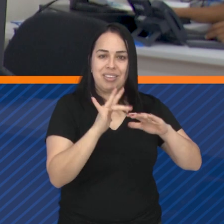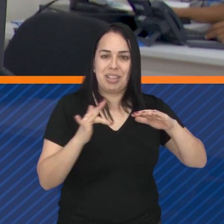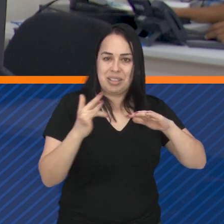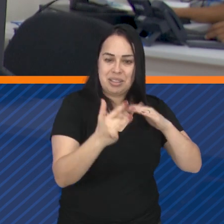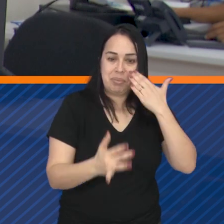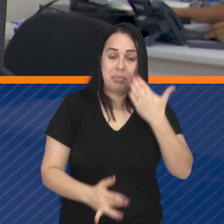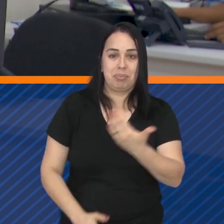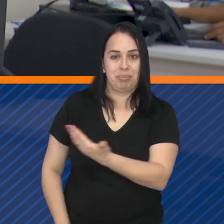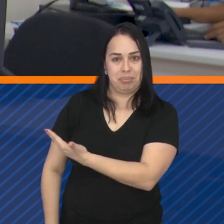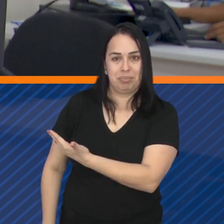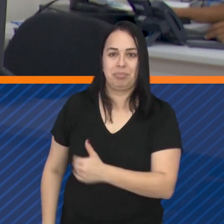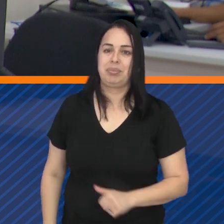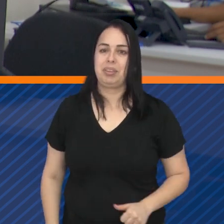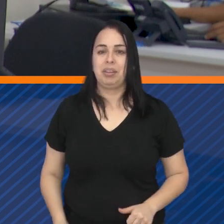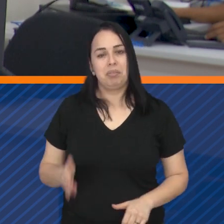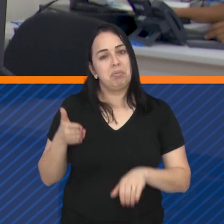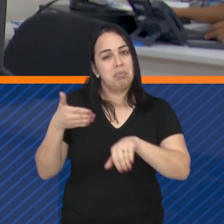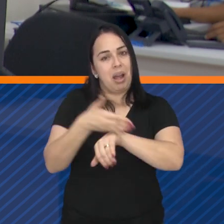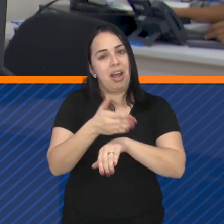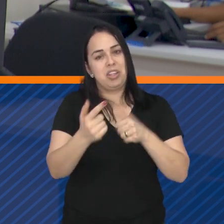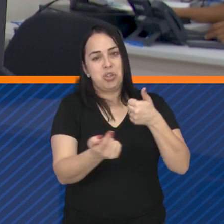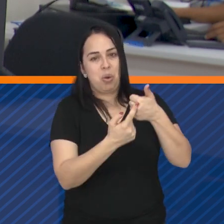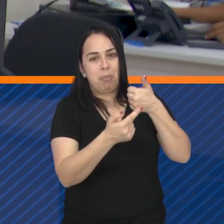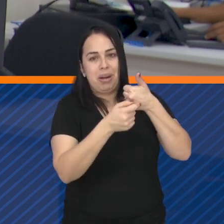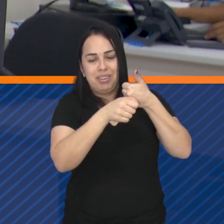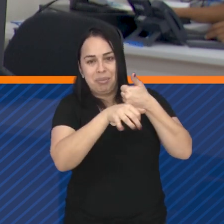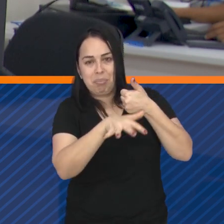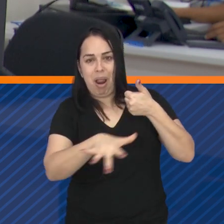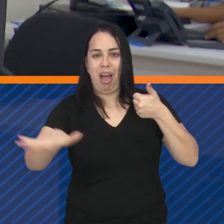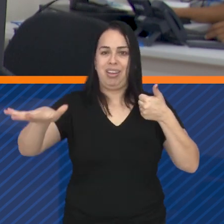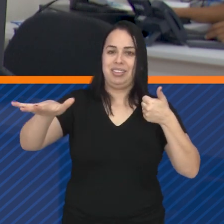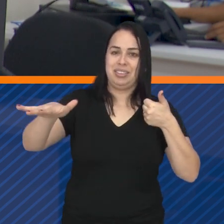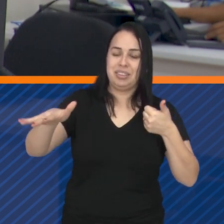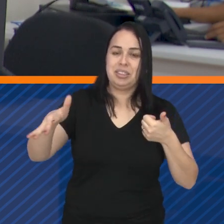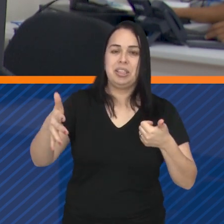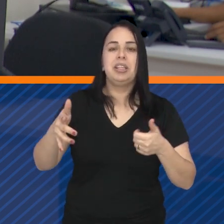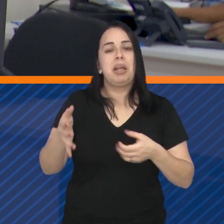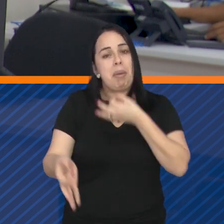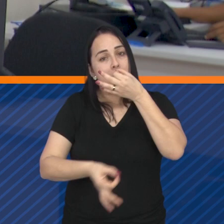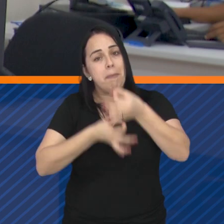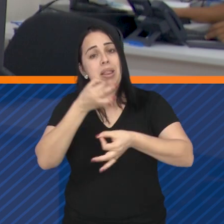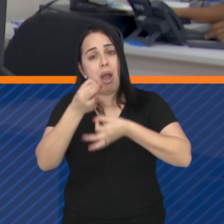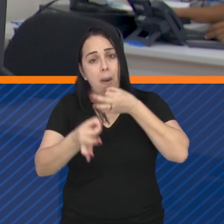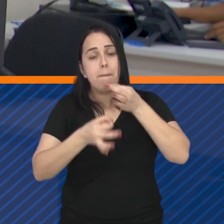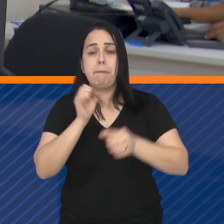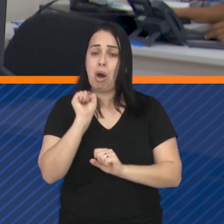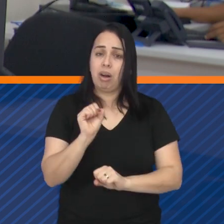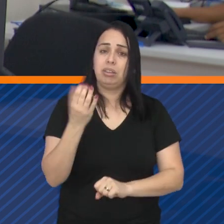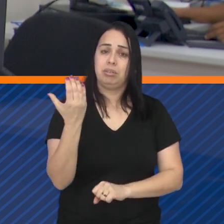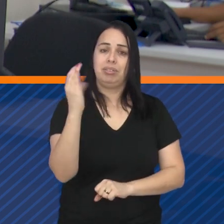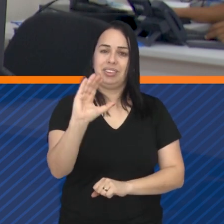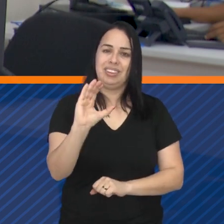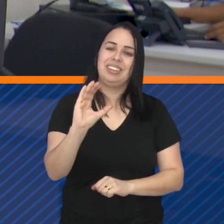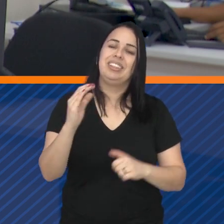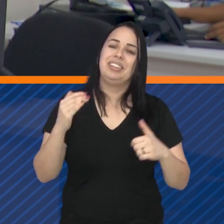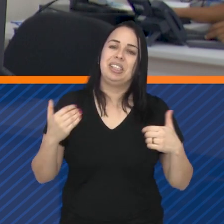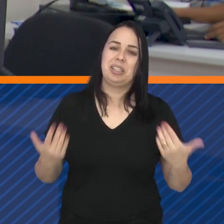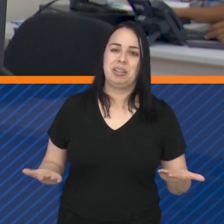nesses endereços que estão aparecendo aqui na tela. Vai lá, curte e compartilhe o nosso trabalho. Deixe também uma sugestão pra